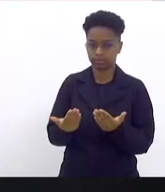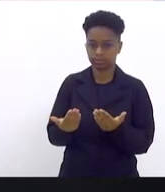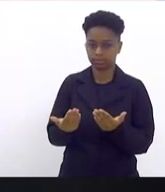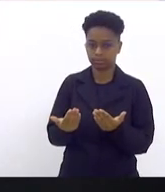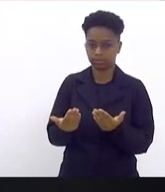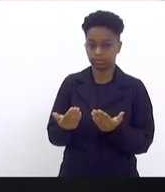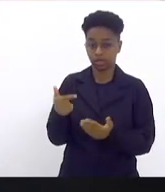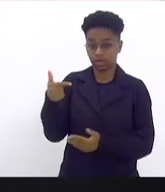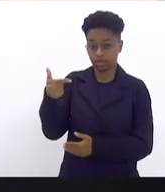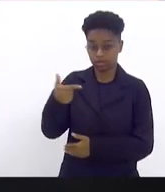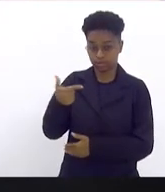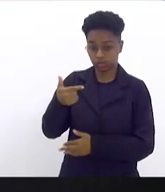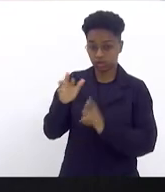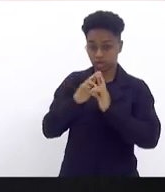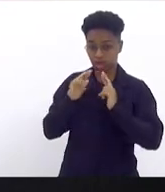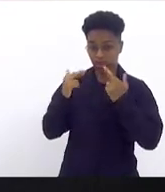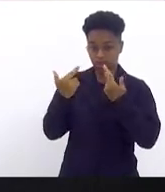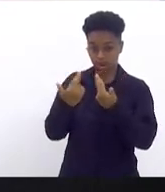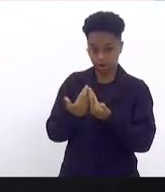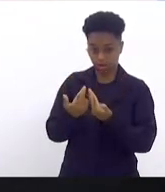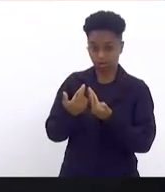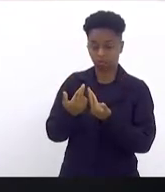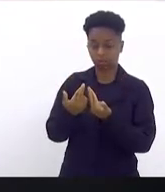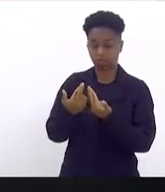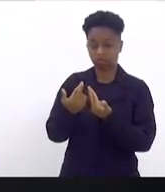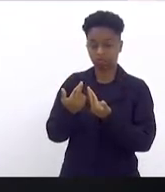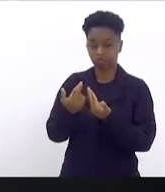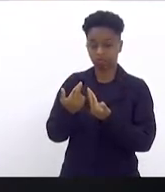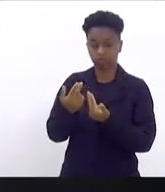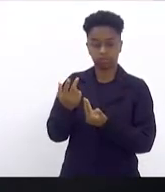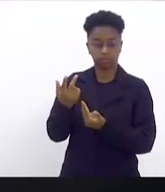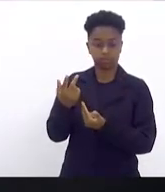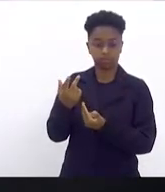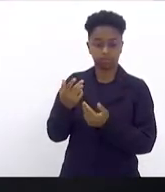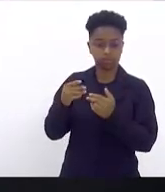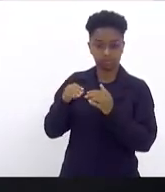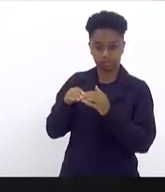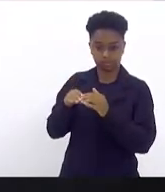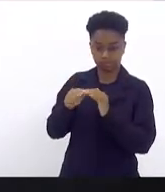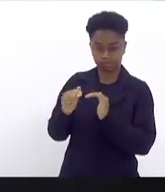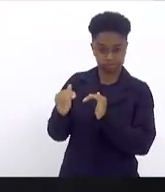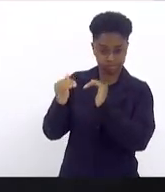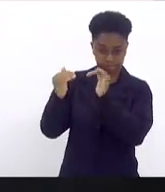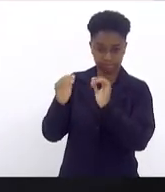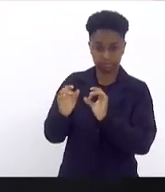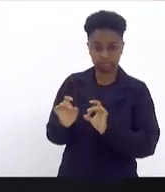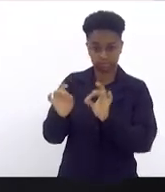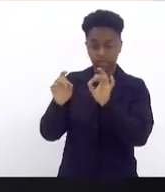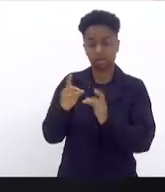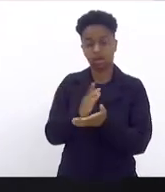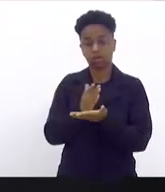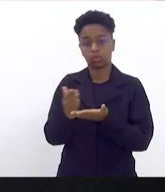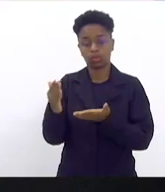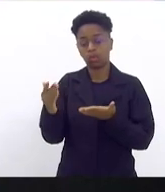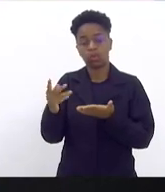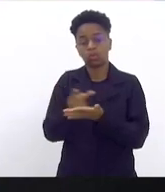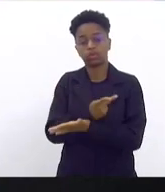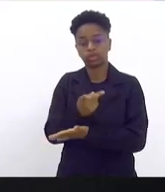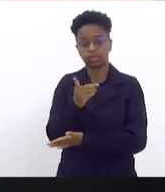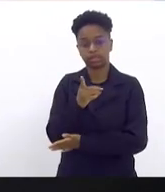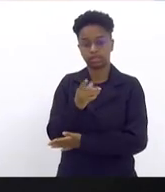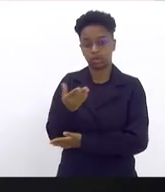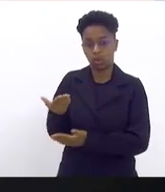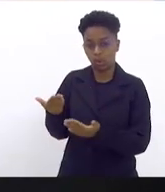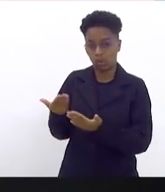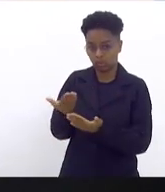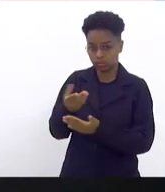à segunda reunião extraordinária, realizada no dia 19 de abril de 2023, às 10 horas, às 11 horas e